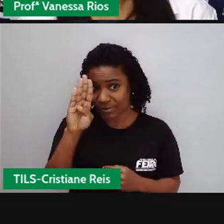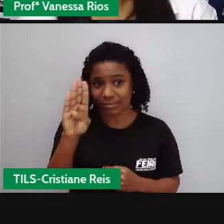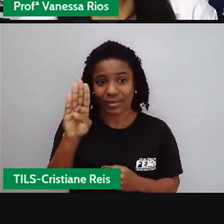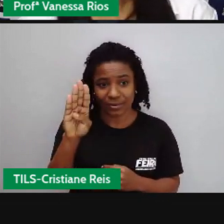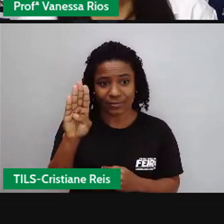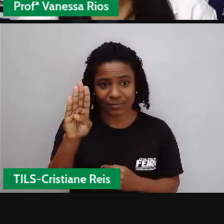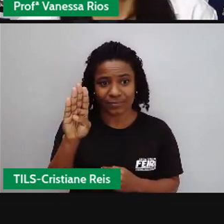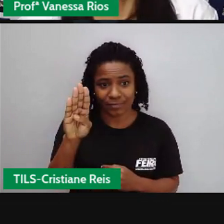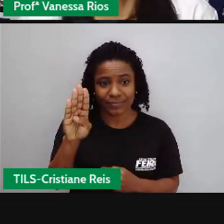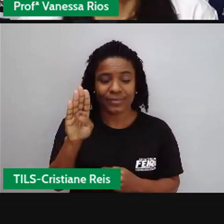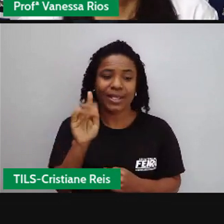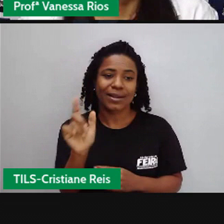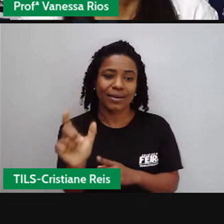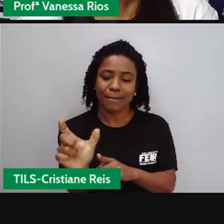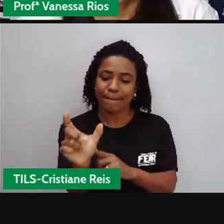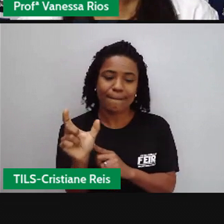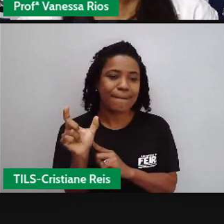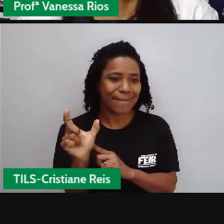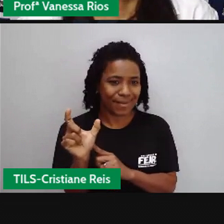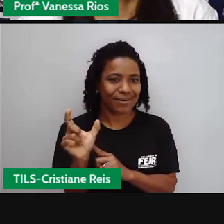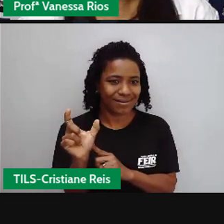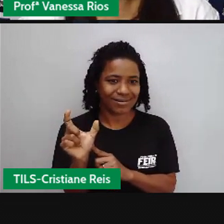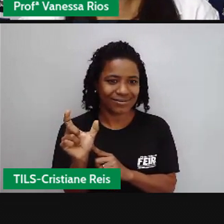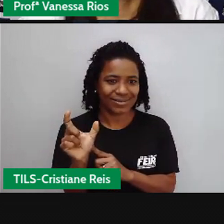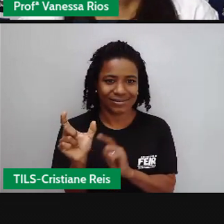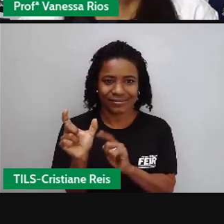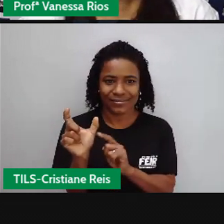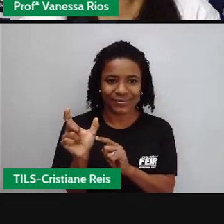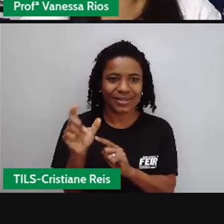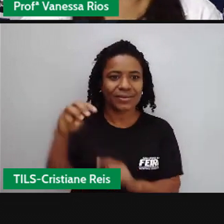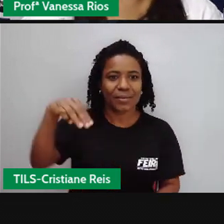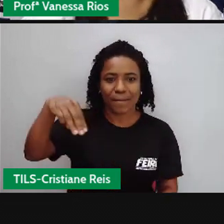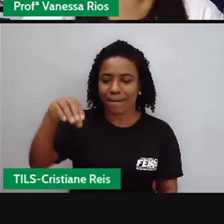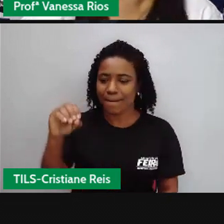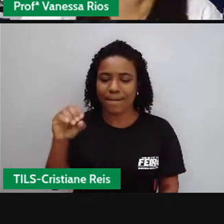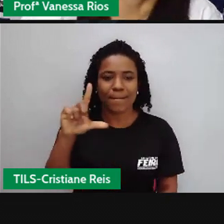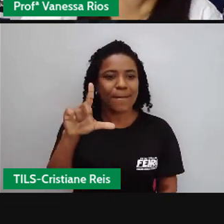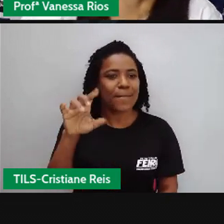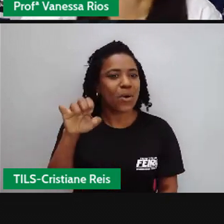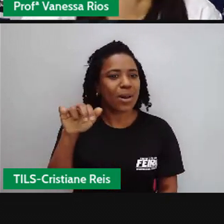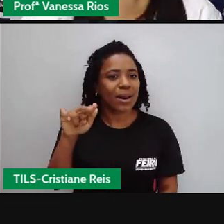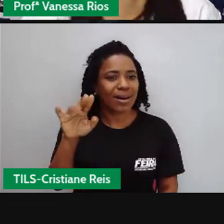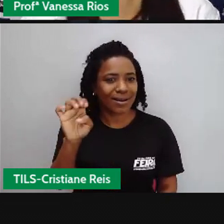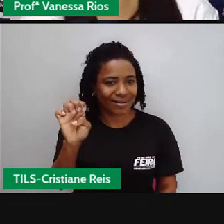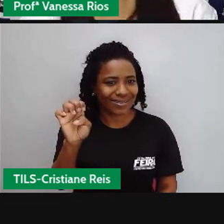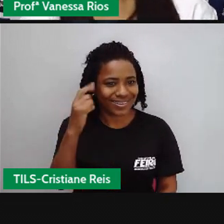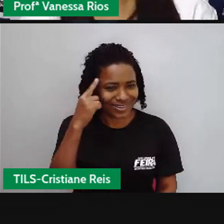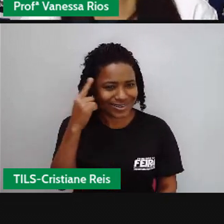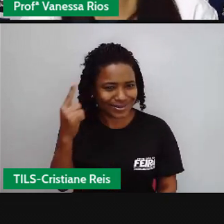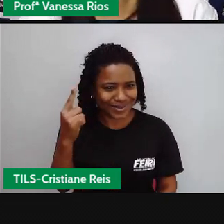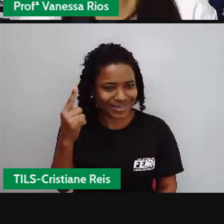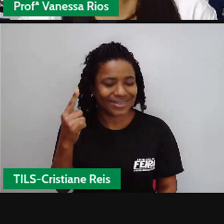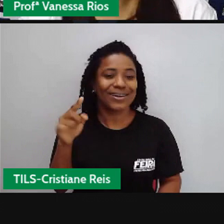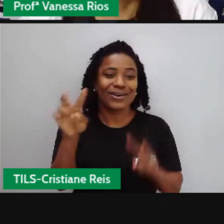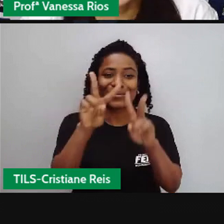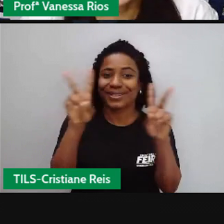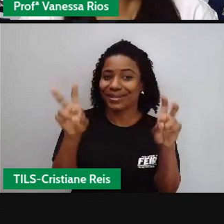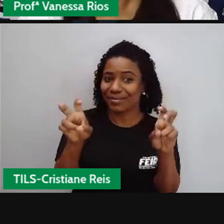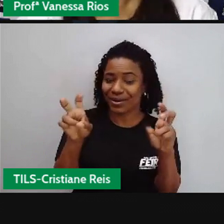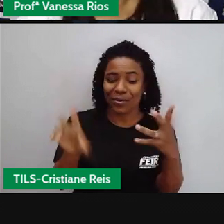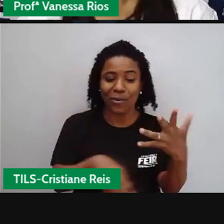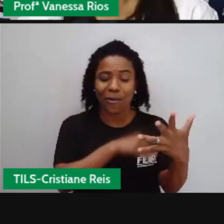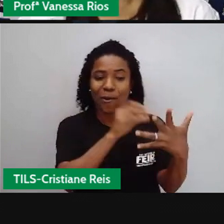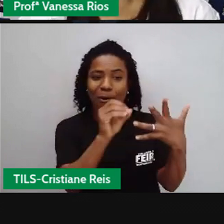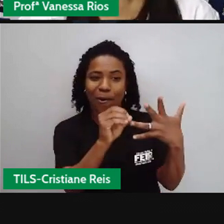essa palavra, é abrir a discussão sobre a utilização do O e a utilização do